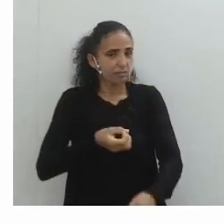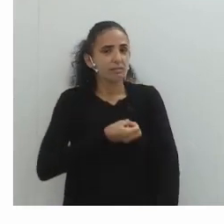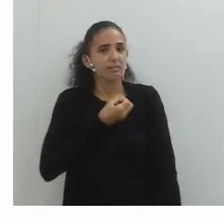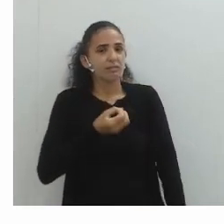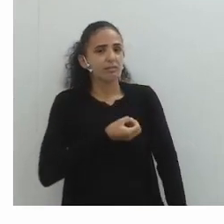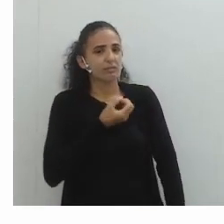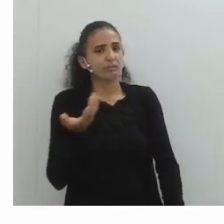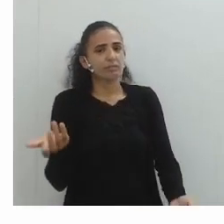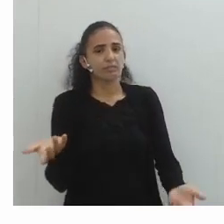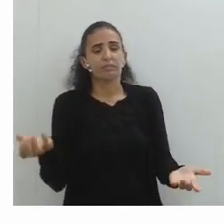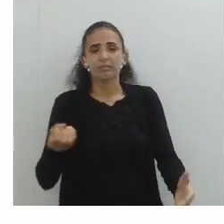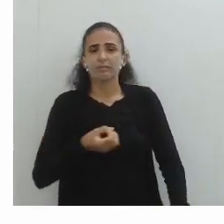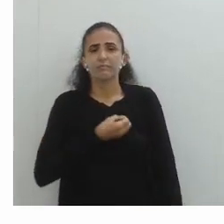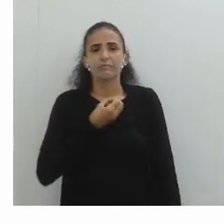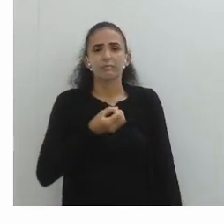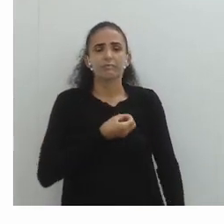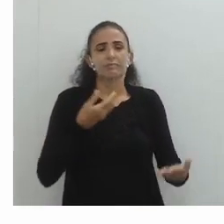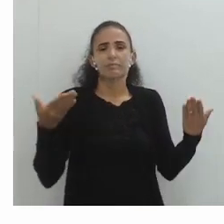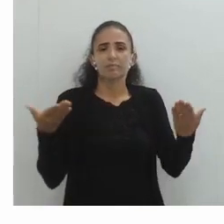nesse período de